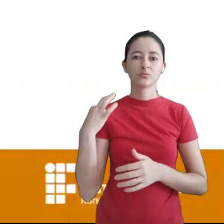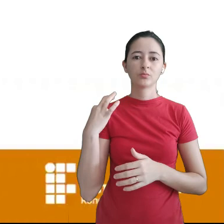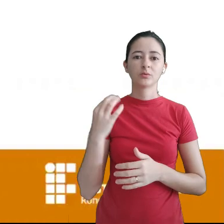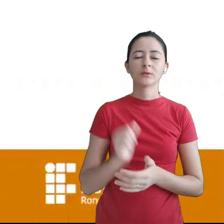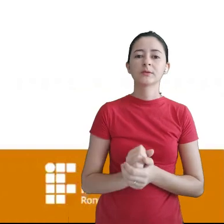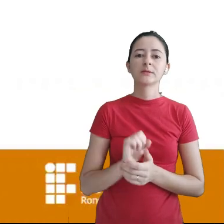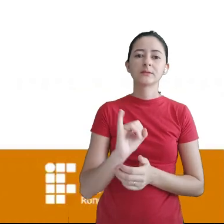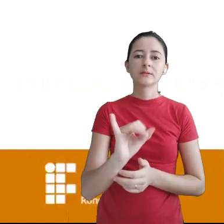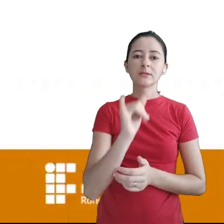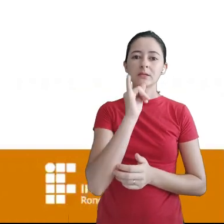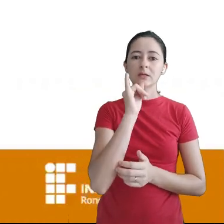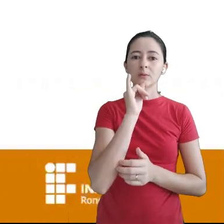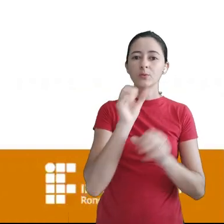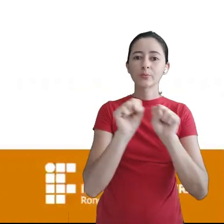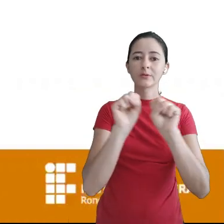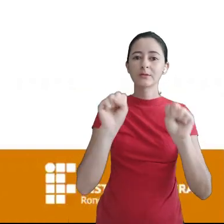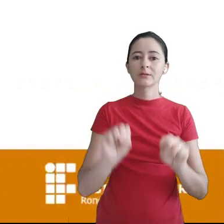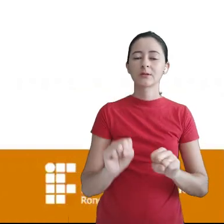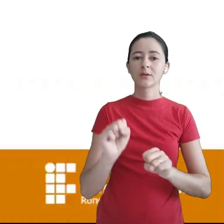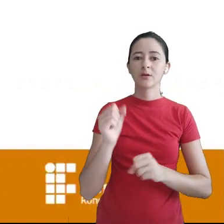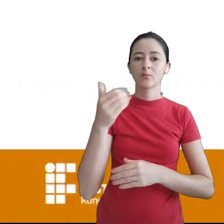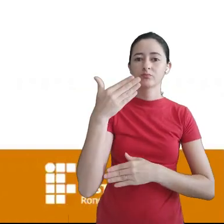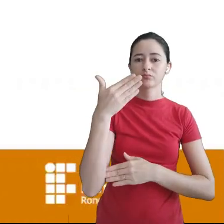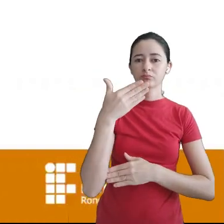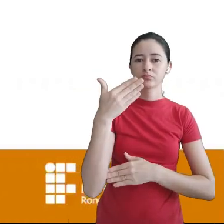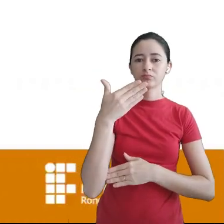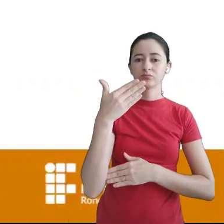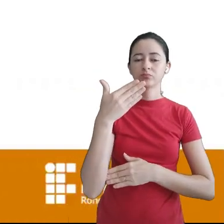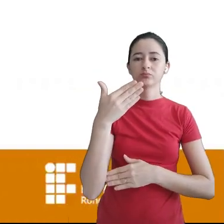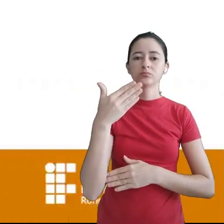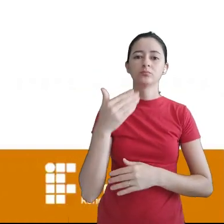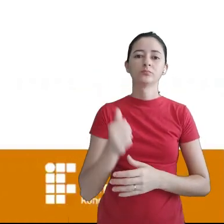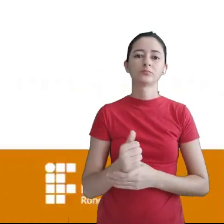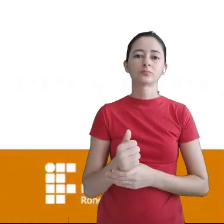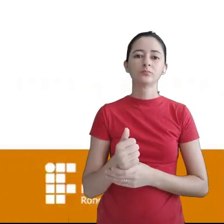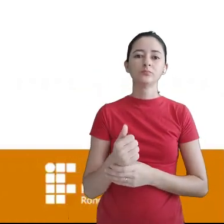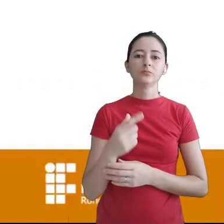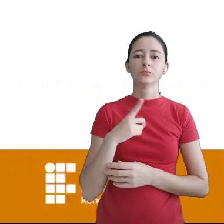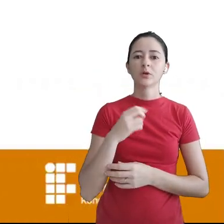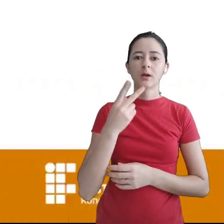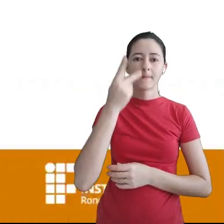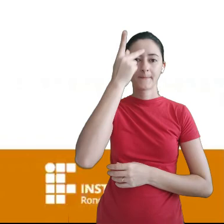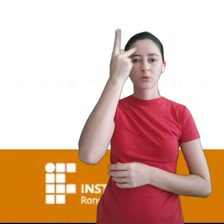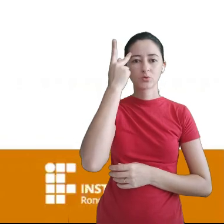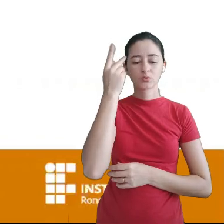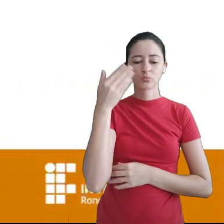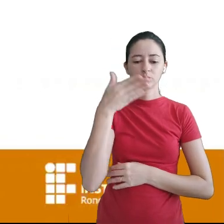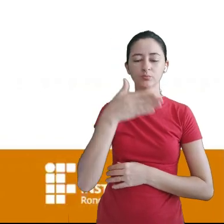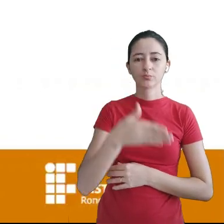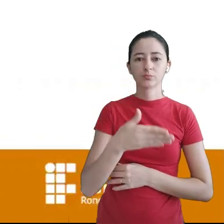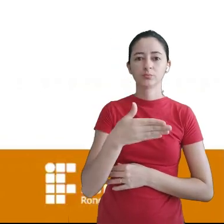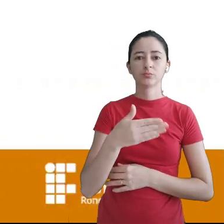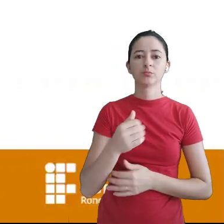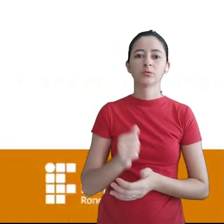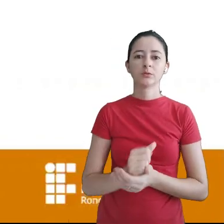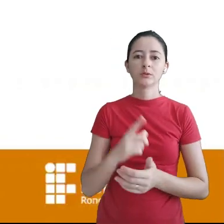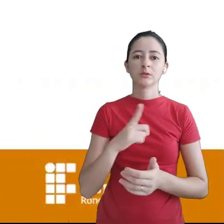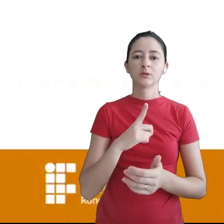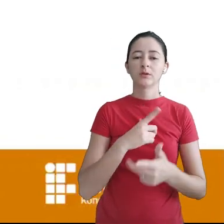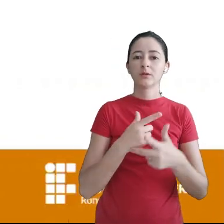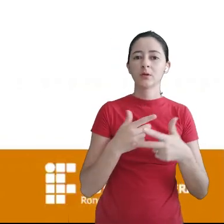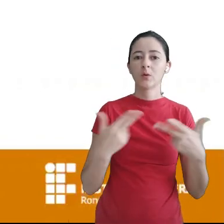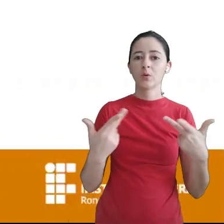Nesse sistema de roupa. Se fosse, por exemplo, um sistema de hotel, por exemplo, a hospedagem ligada ao hóspede.